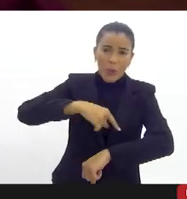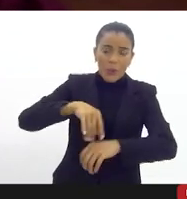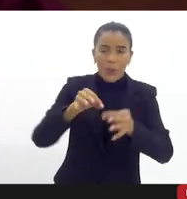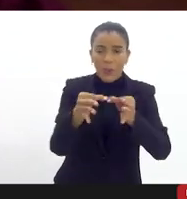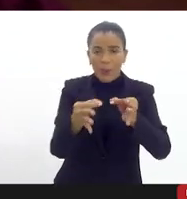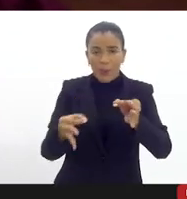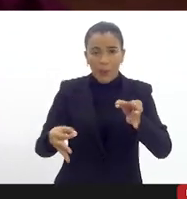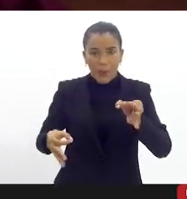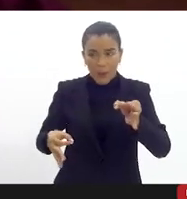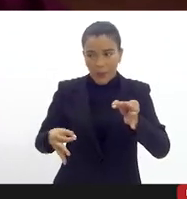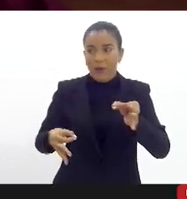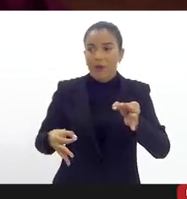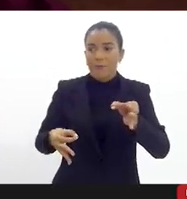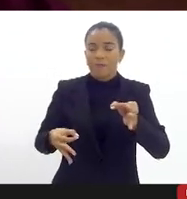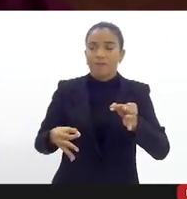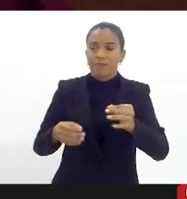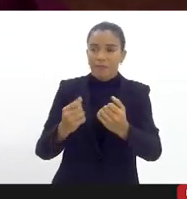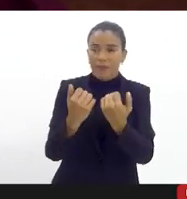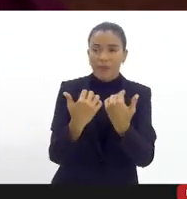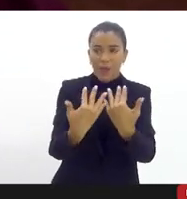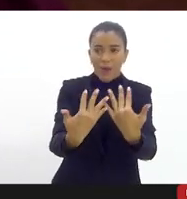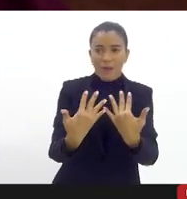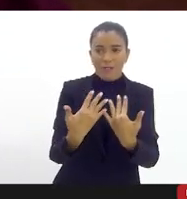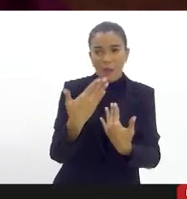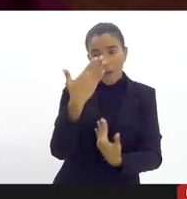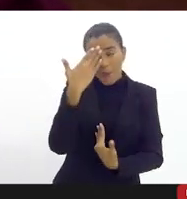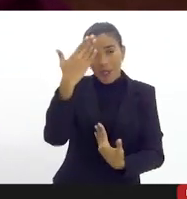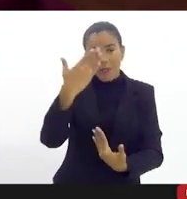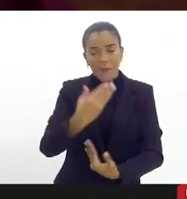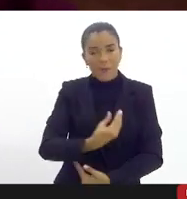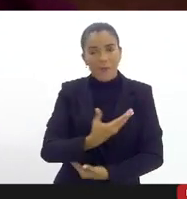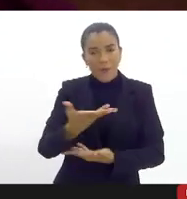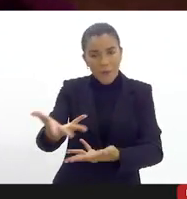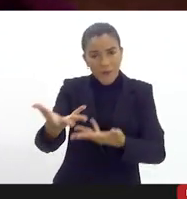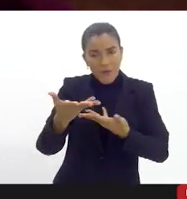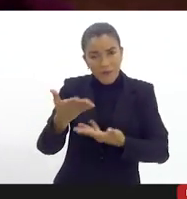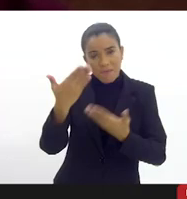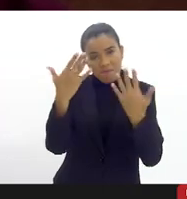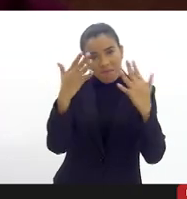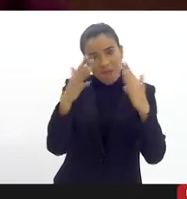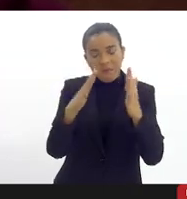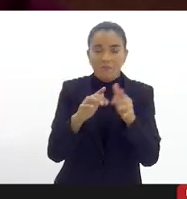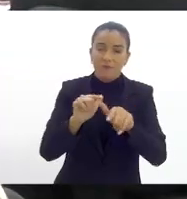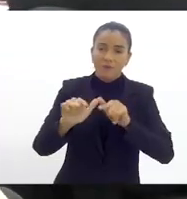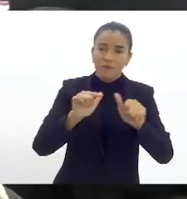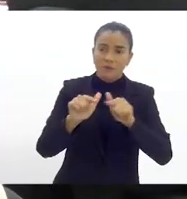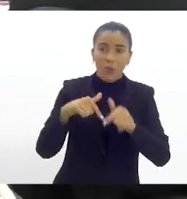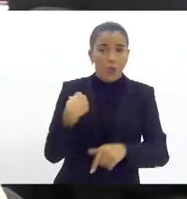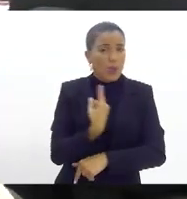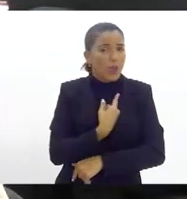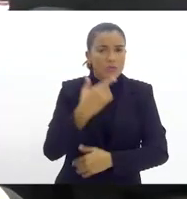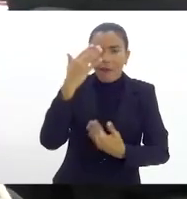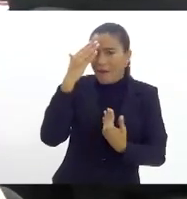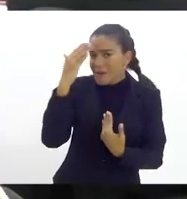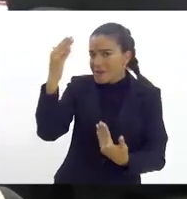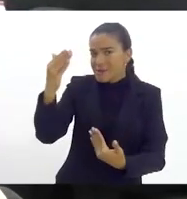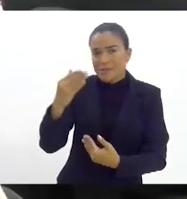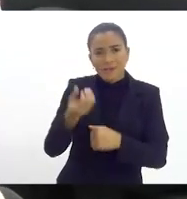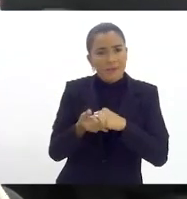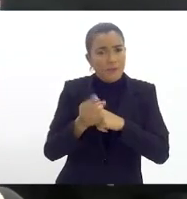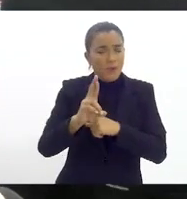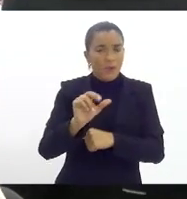tempo da audiência muito obrigado pelo convite parabéns pelo Trabalho Acho que agradecemos